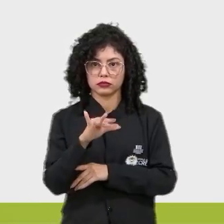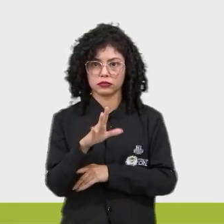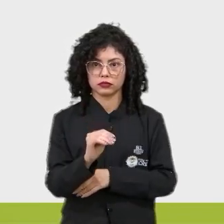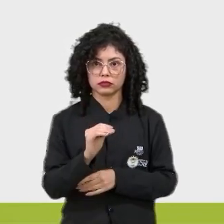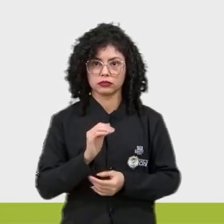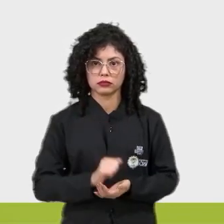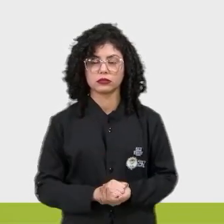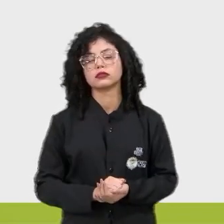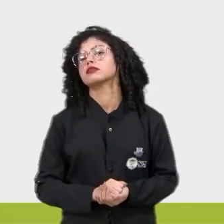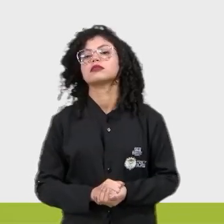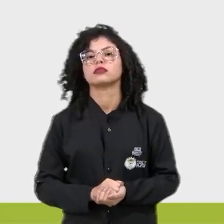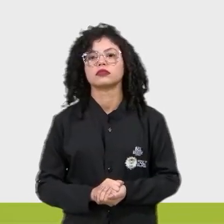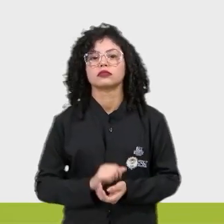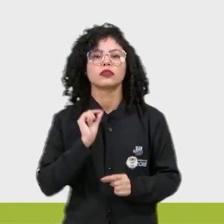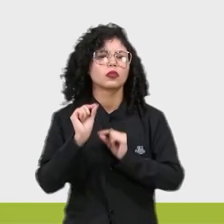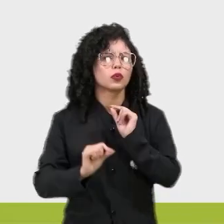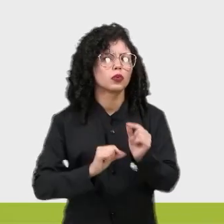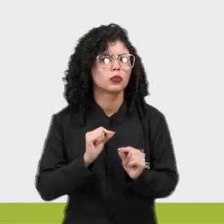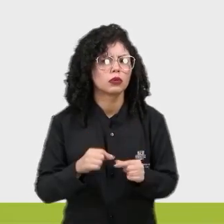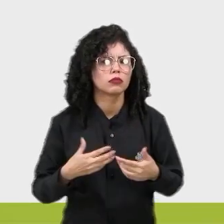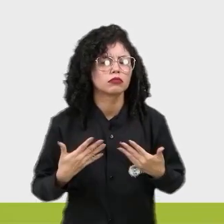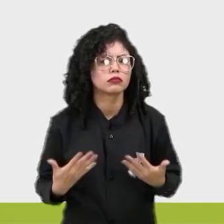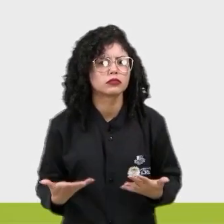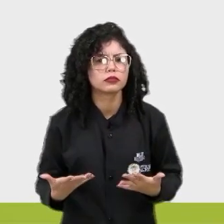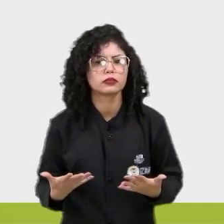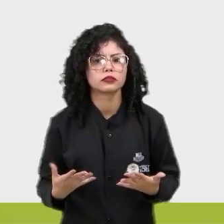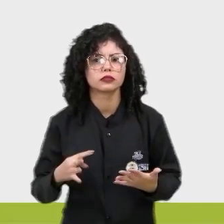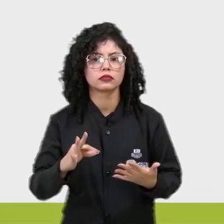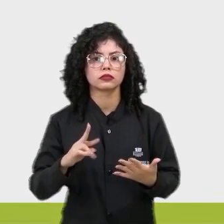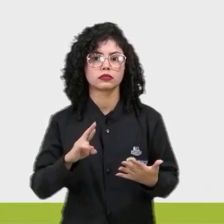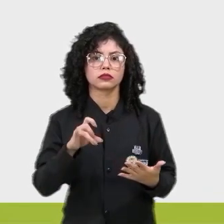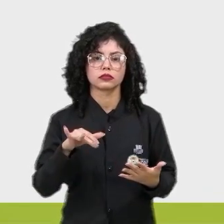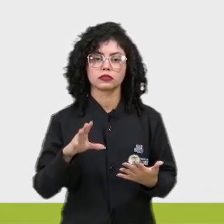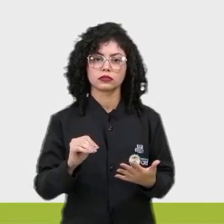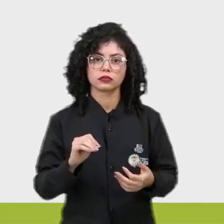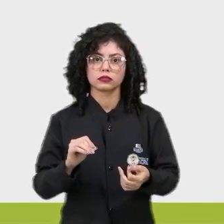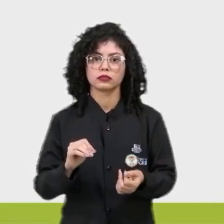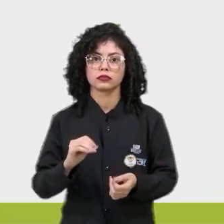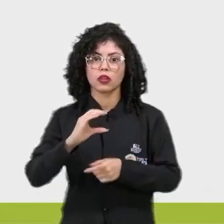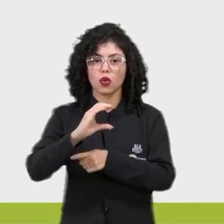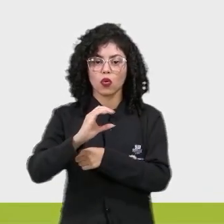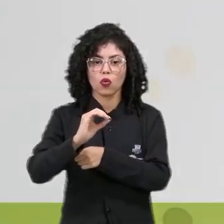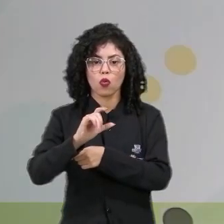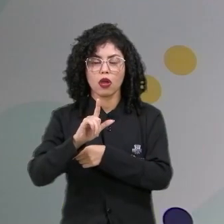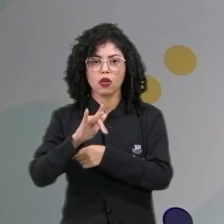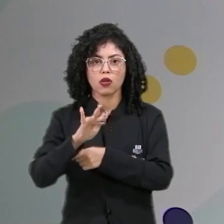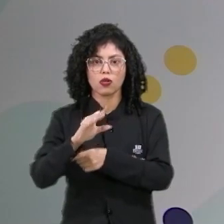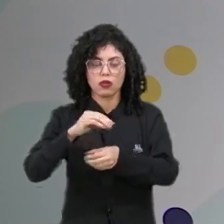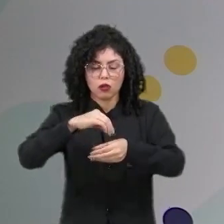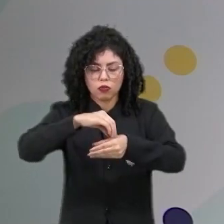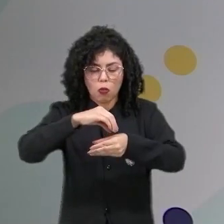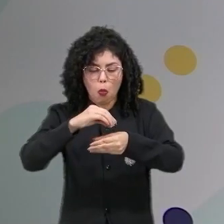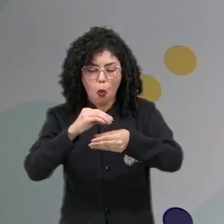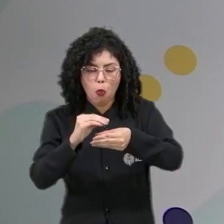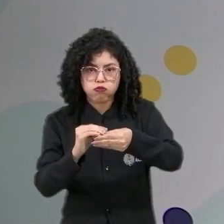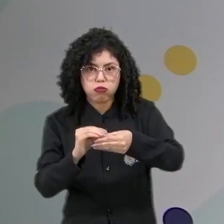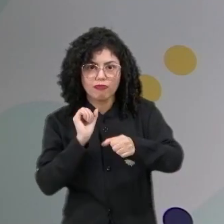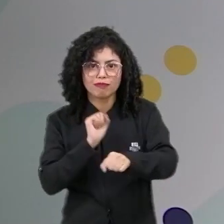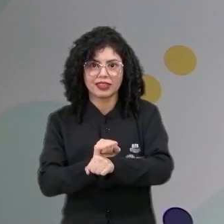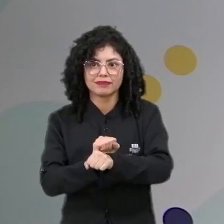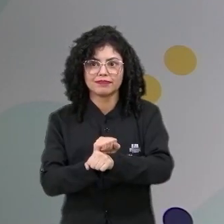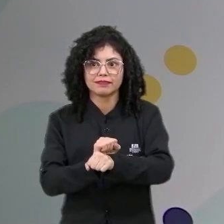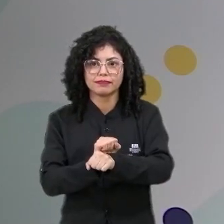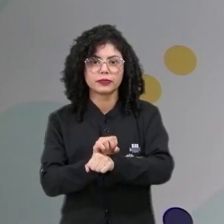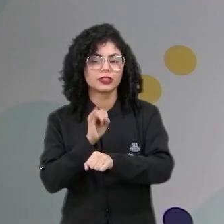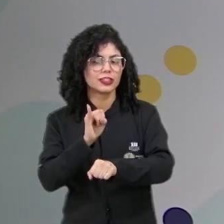de trombos. O que são trombos? É quando o sangue coagula. Se coagula, o sangue não circula. Se